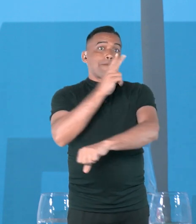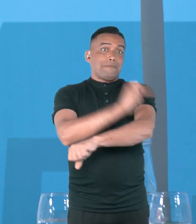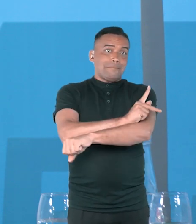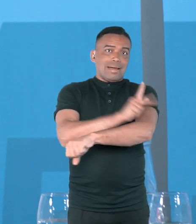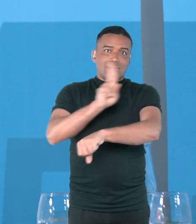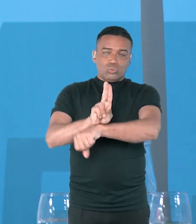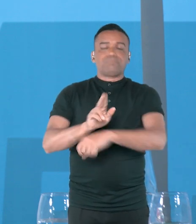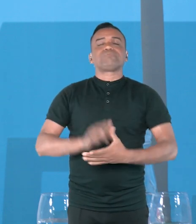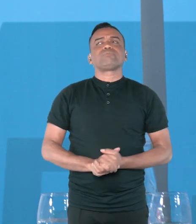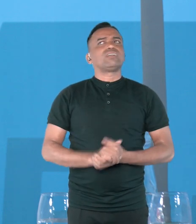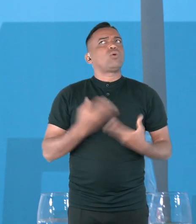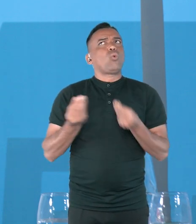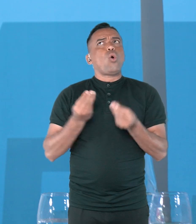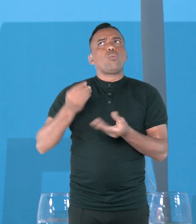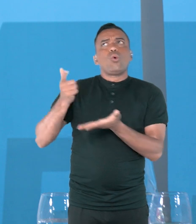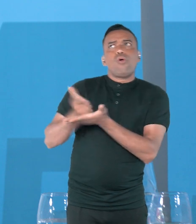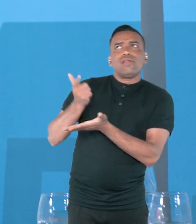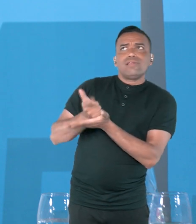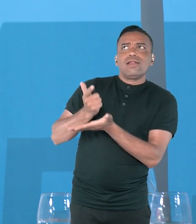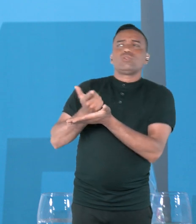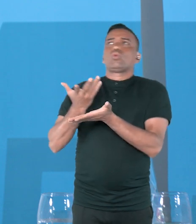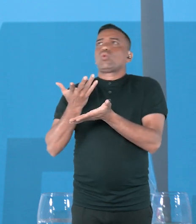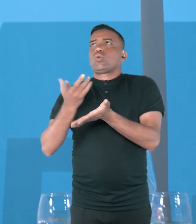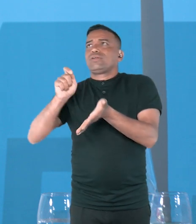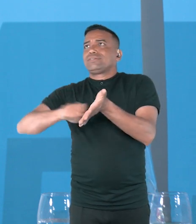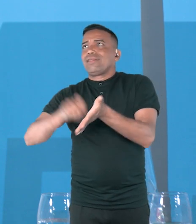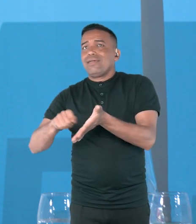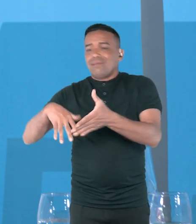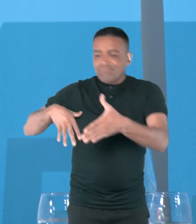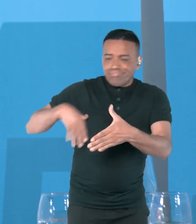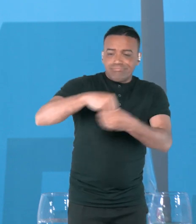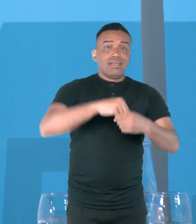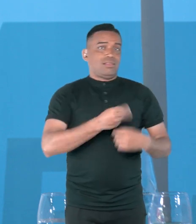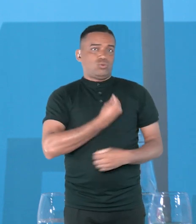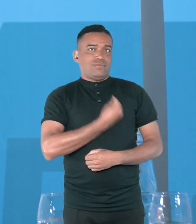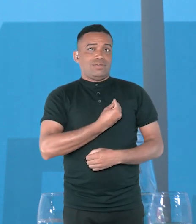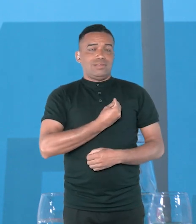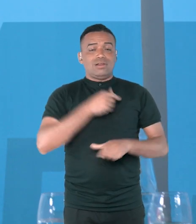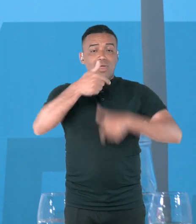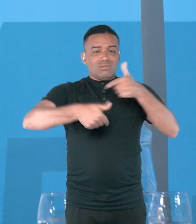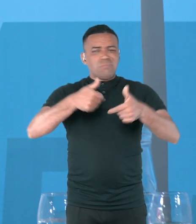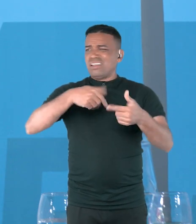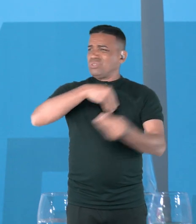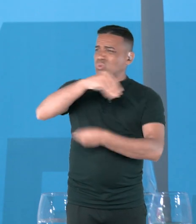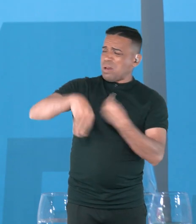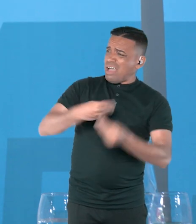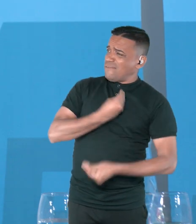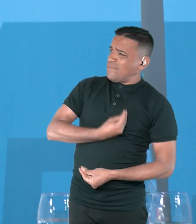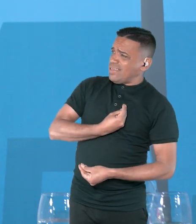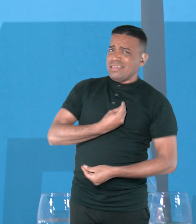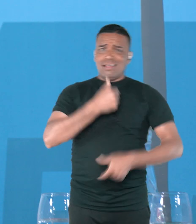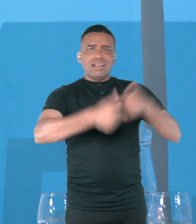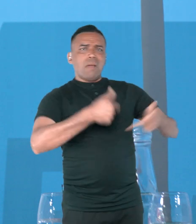é que a literatura se insere na sua vida, não no trabalho. Se bem que sua vida é tão misturada